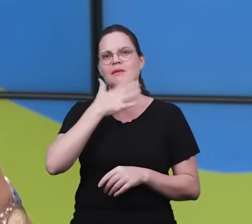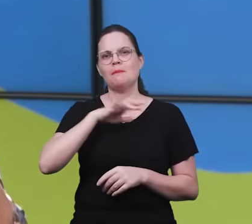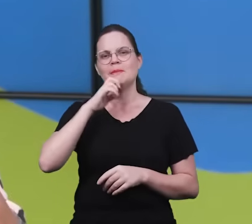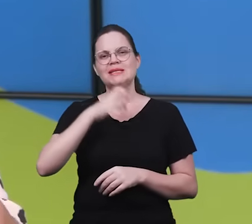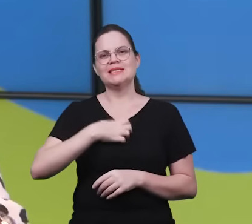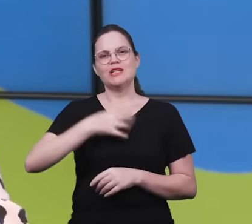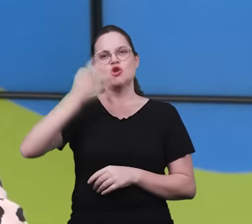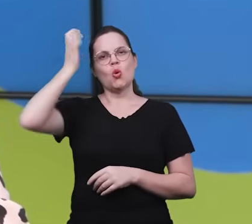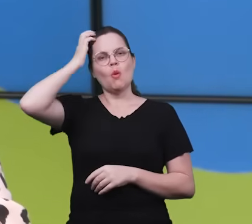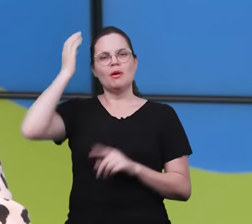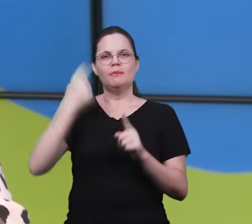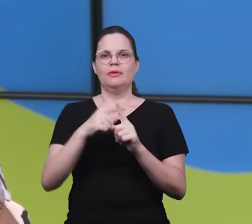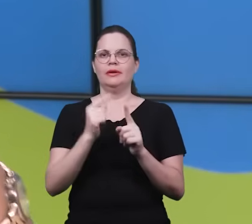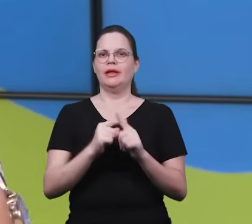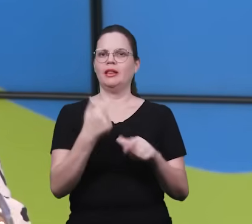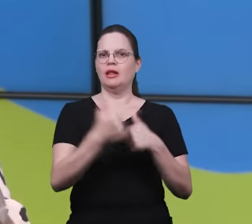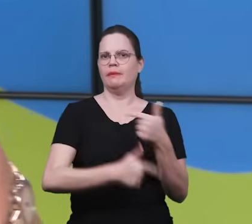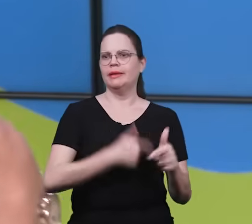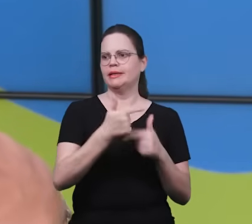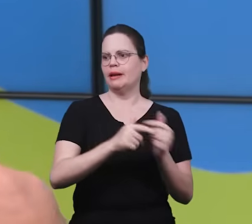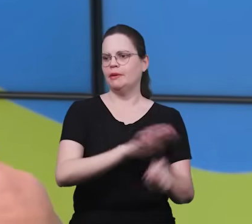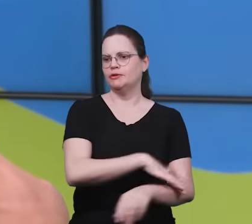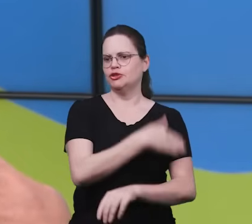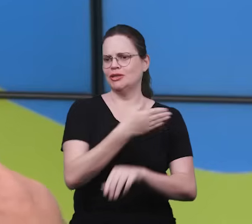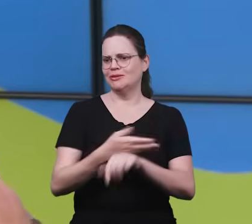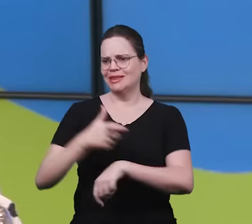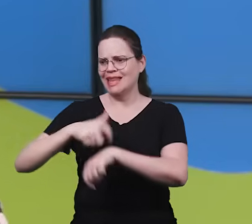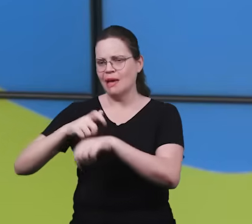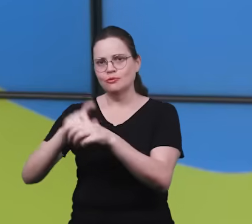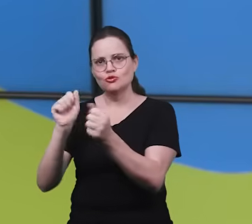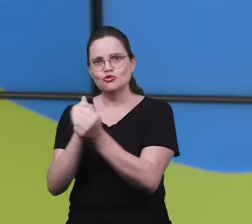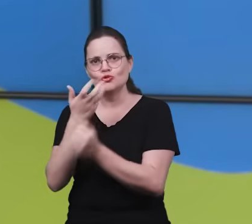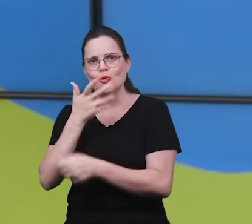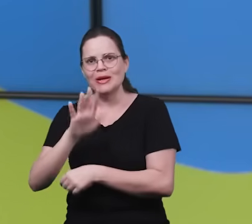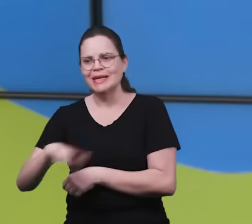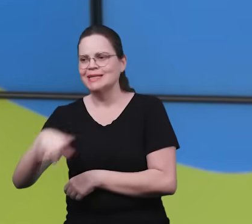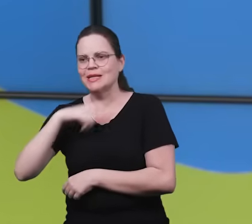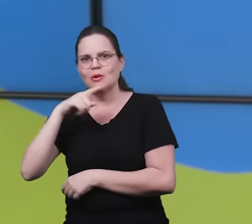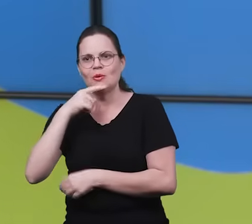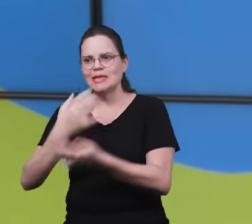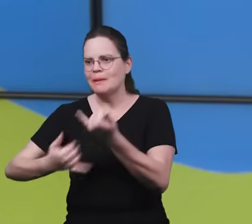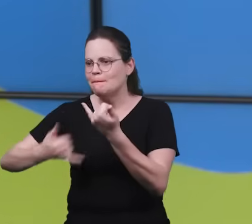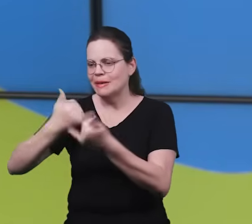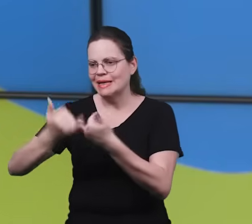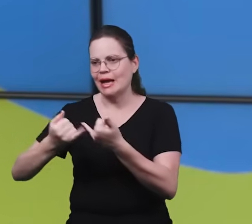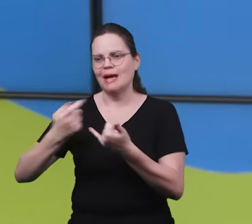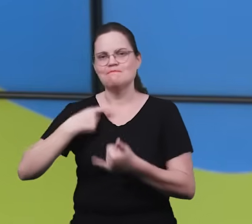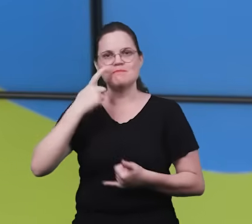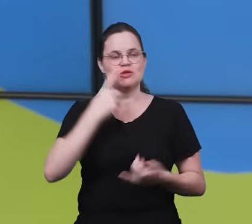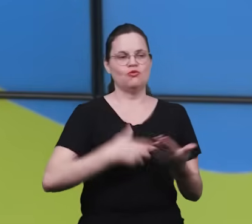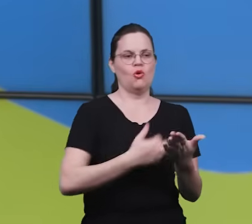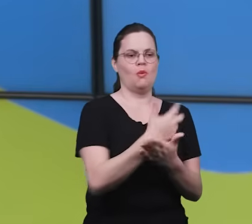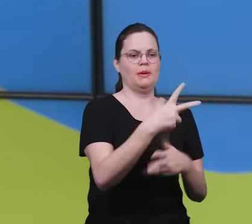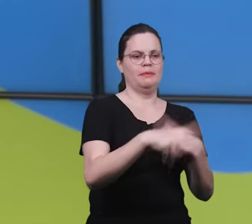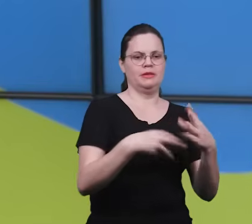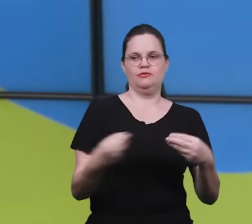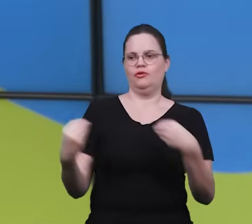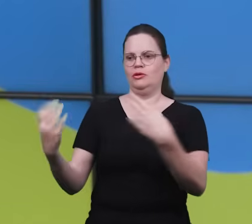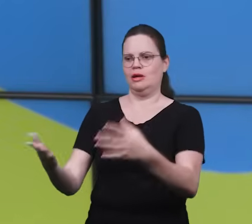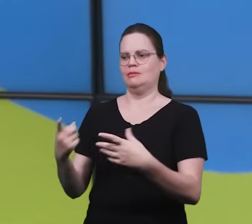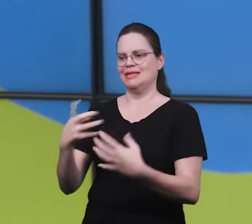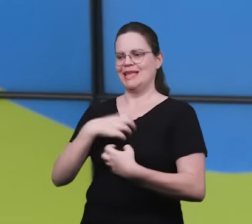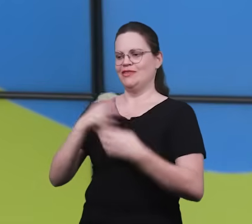trabalham fora, não tem aquele tempo para estar com a criança e compensam com um presente. Então a criança pediu, eu quero deixar meu